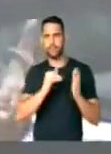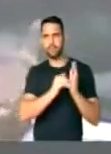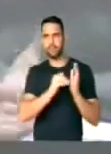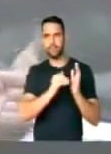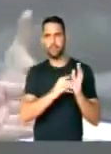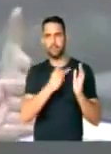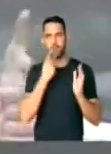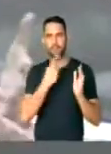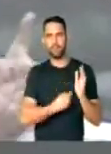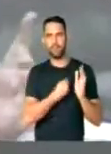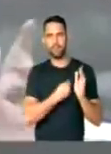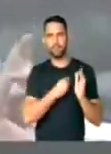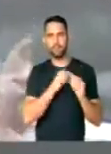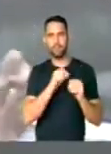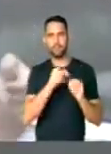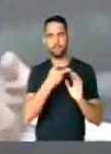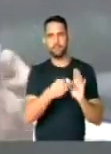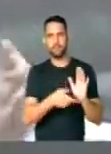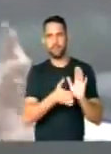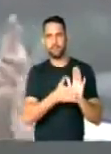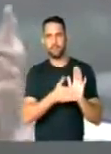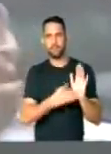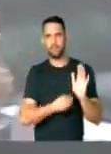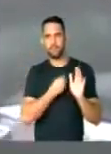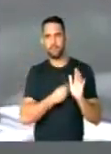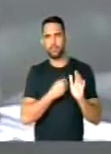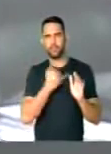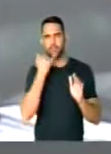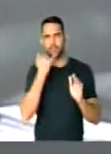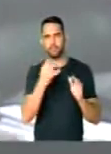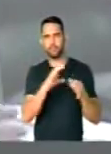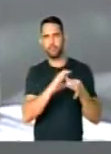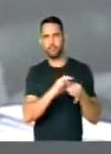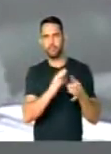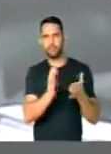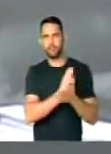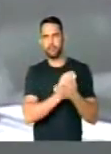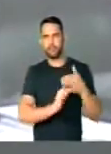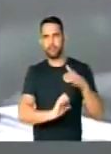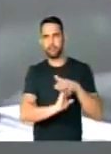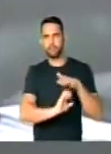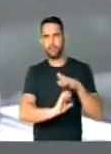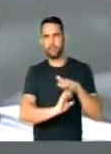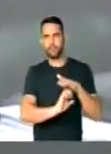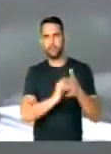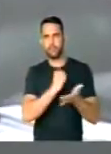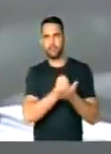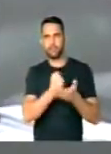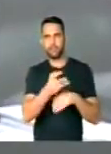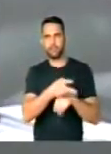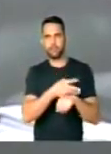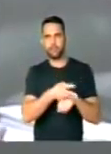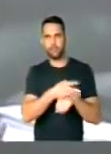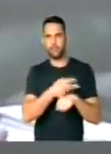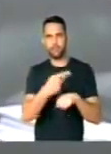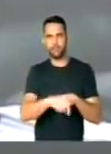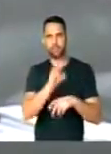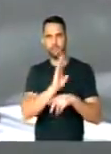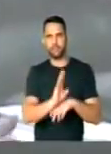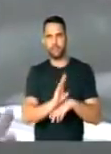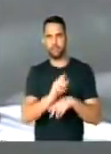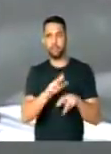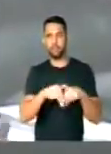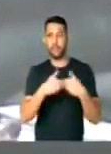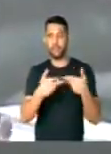com relação a esta matéria em função da ligação que tem com as empresas terceirizadas deste país